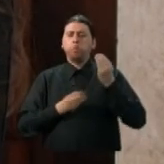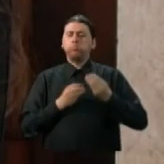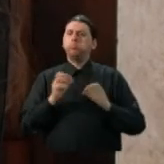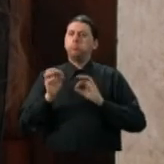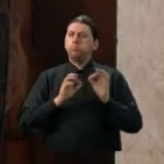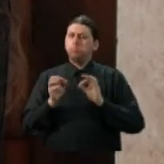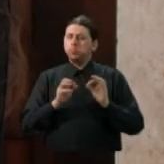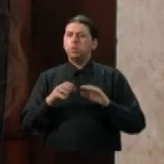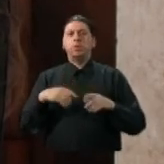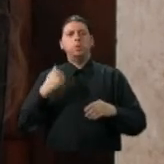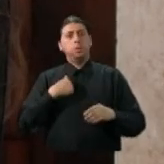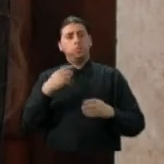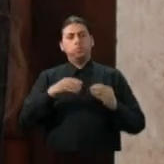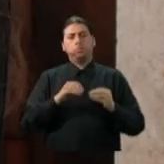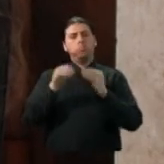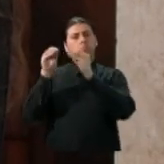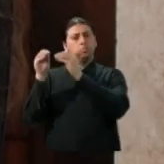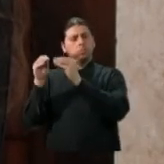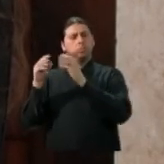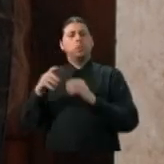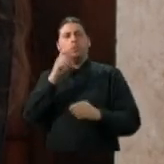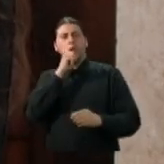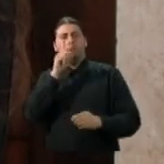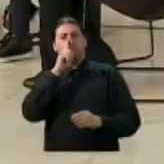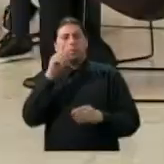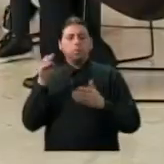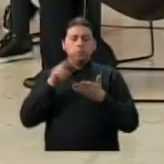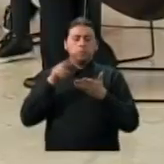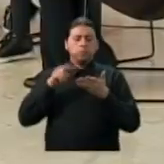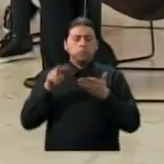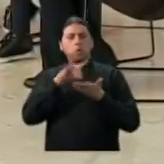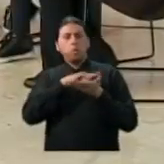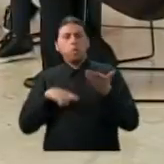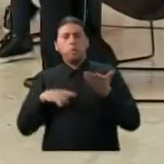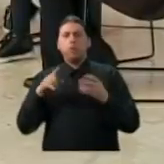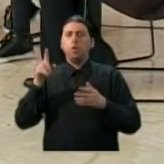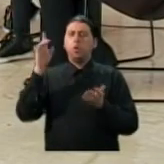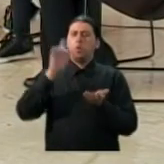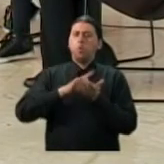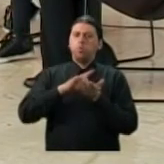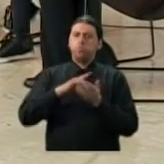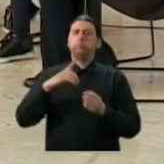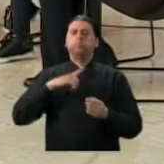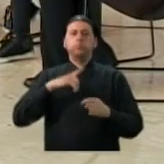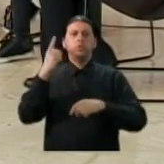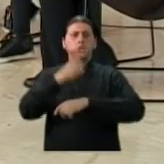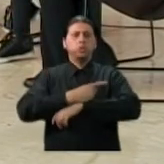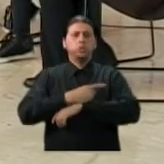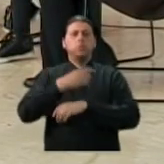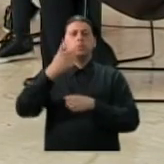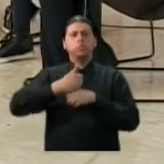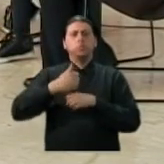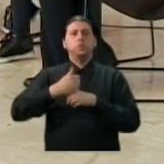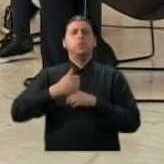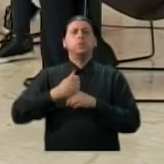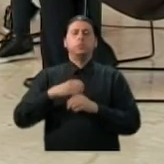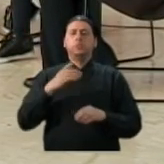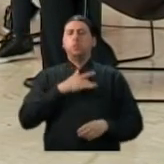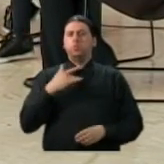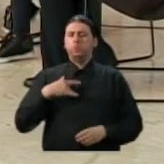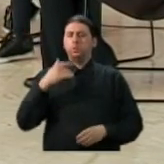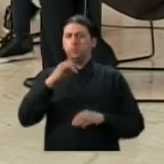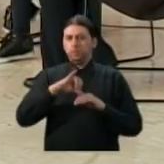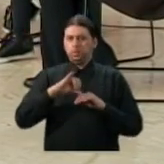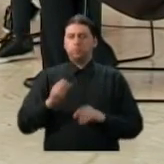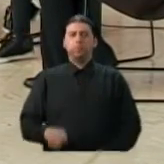conversaram com nossos pais e daí marcaram na posto de saúde do centro para tomar a vacina lá. Nicole, contigo foi a